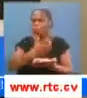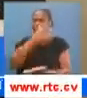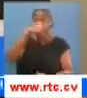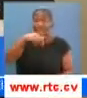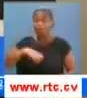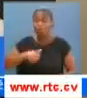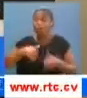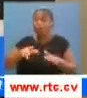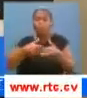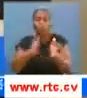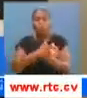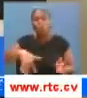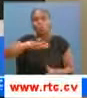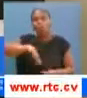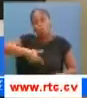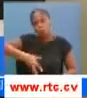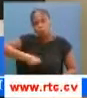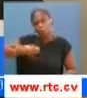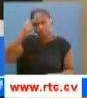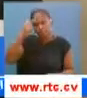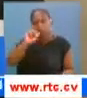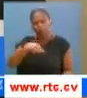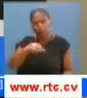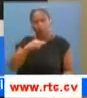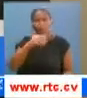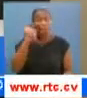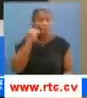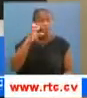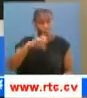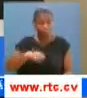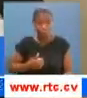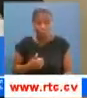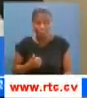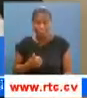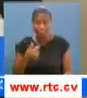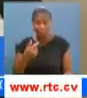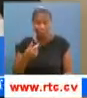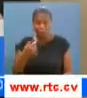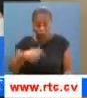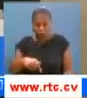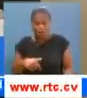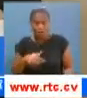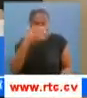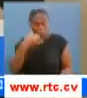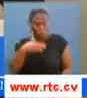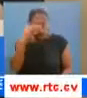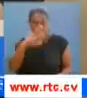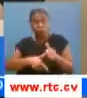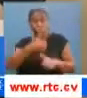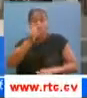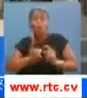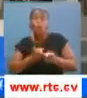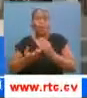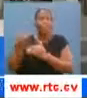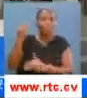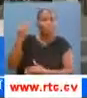Verde, mas em toda a parte do mundo. Julgo que sim, o BCV está, julgo eu, muito melhor do que